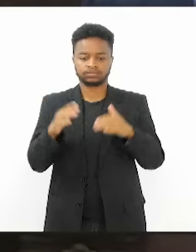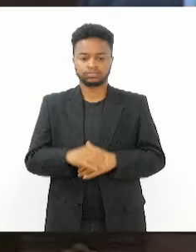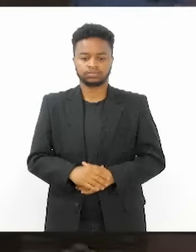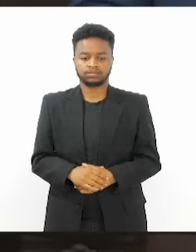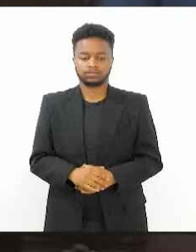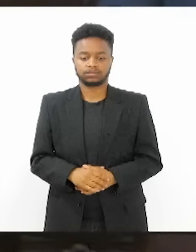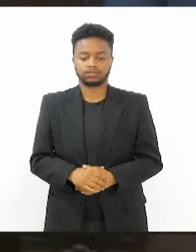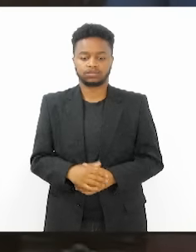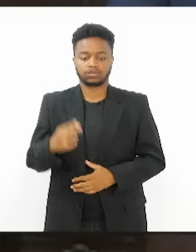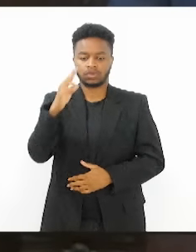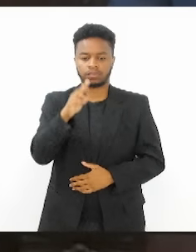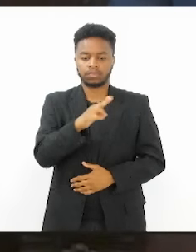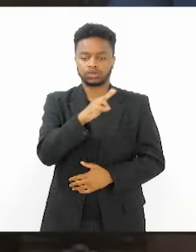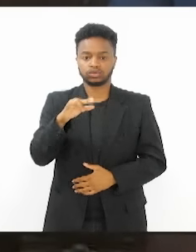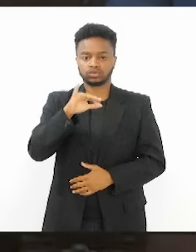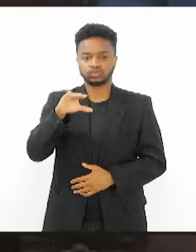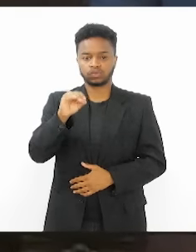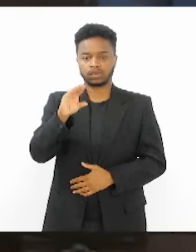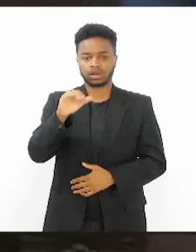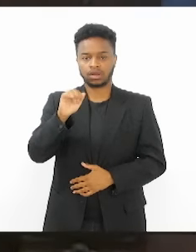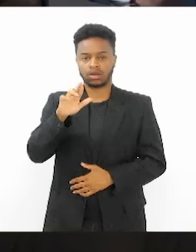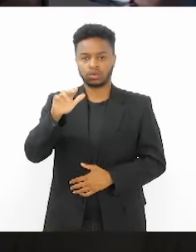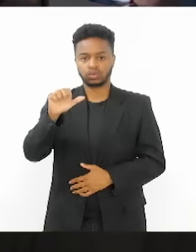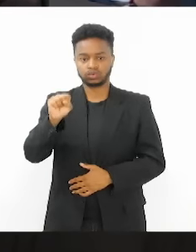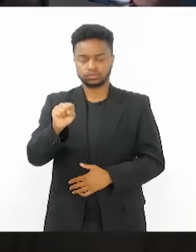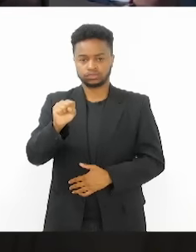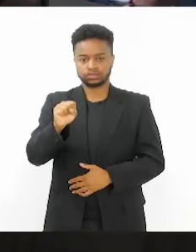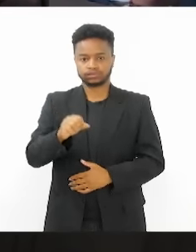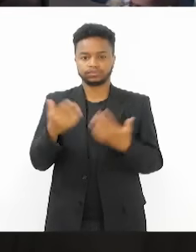o padre João Carlos Gomes Barroso.